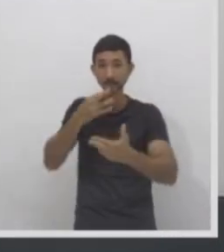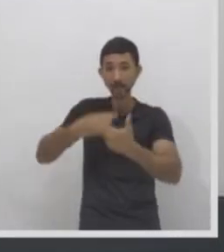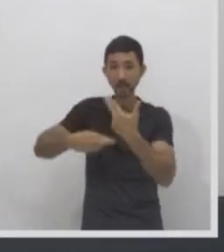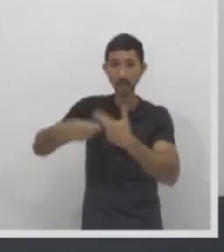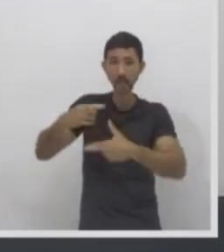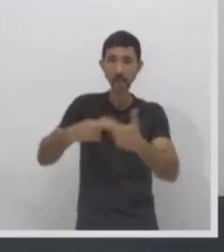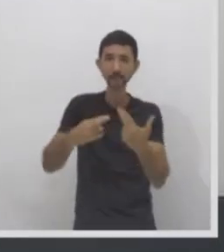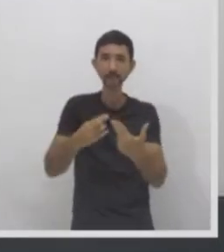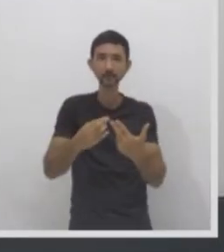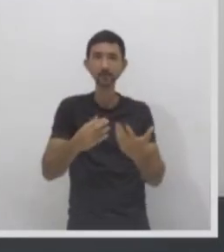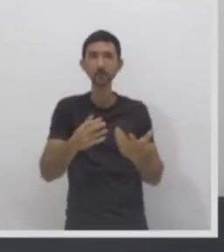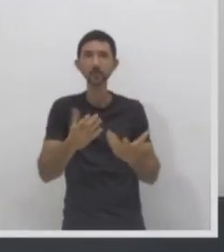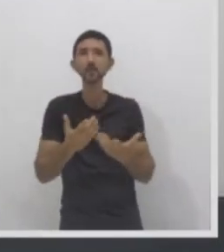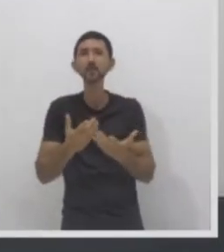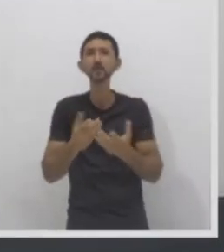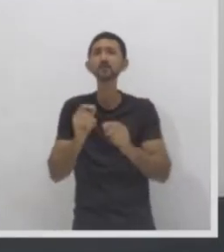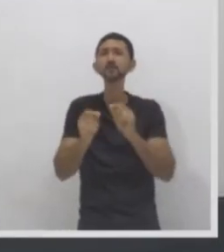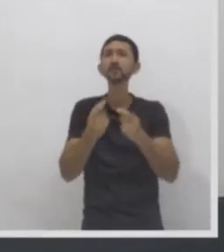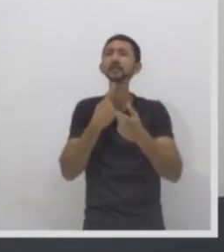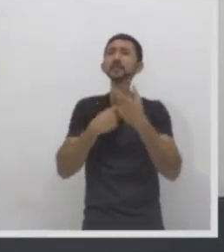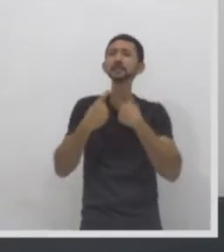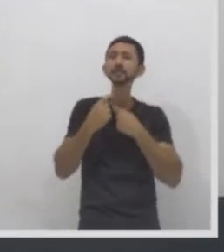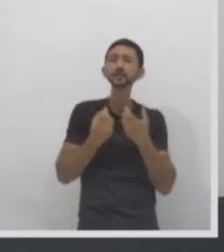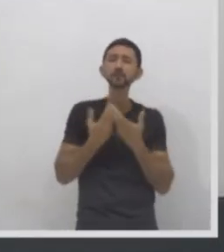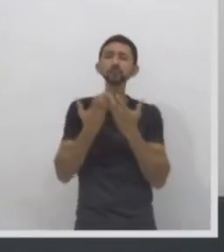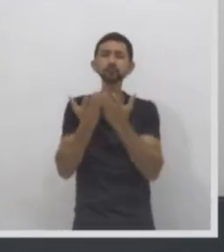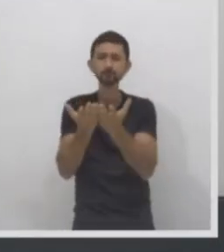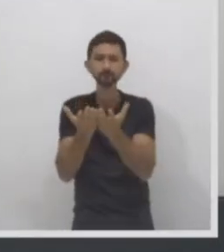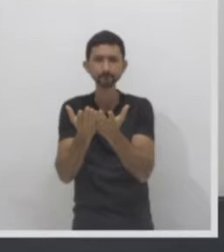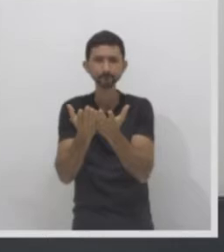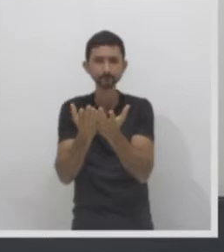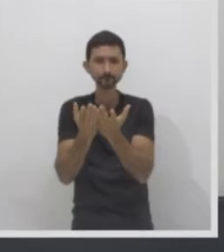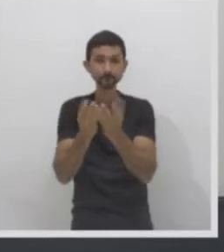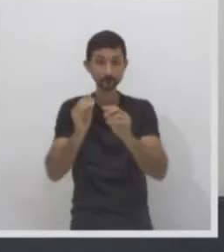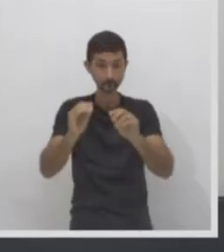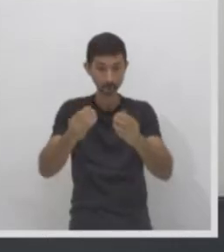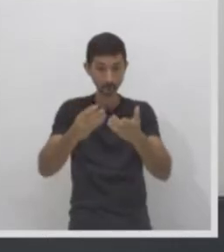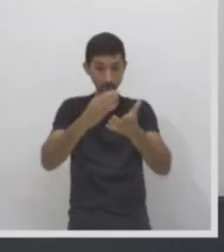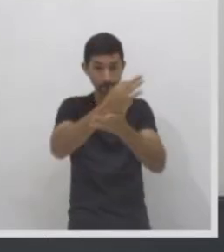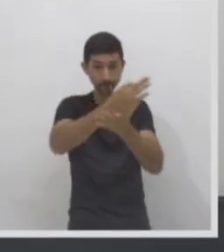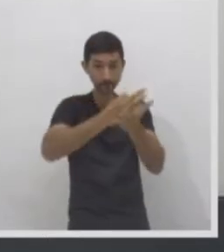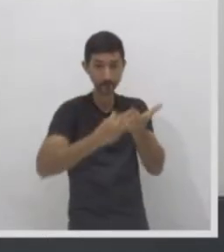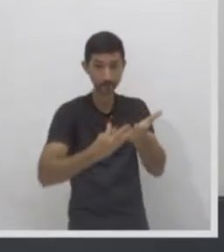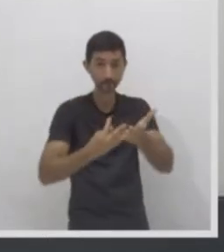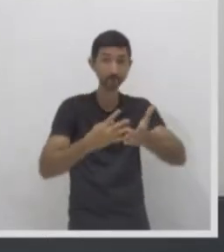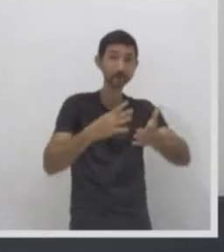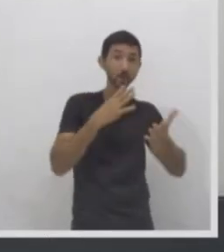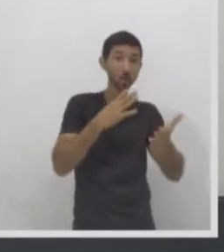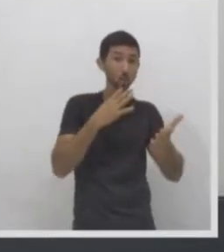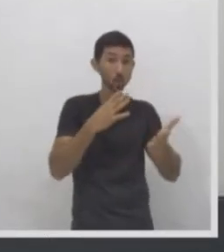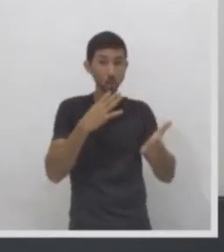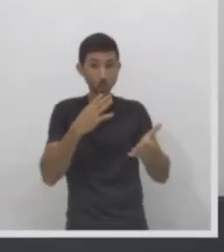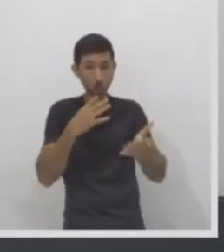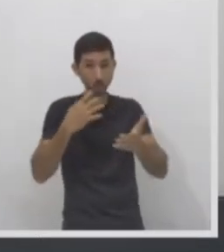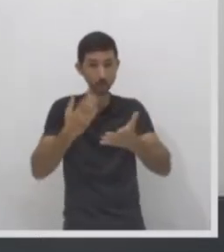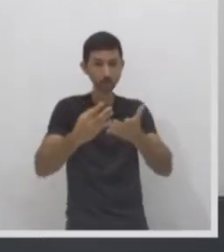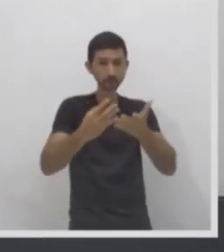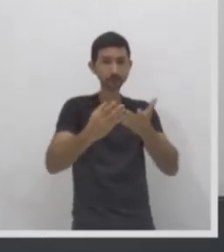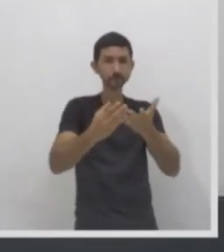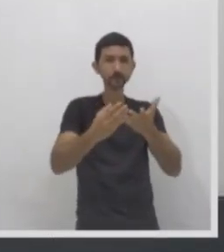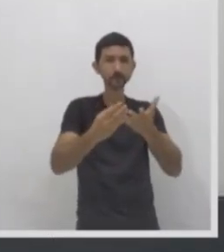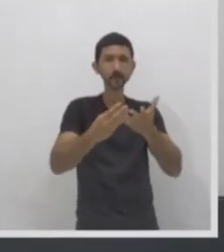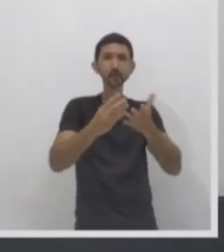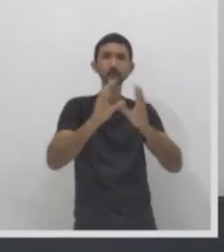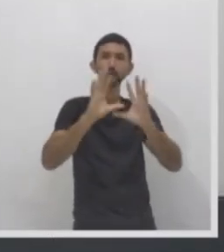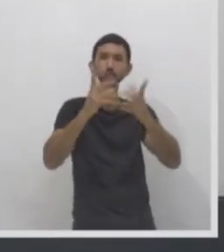fim das contas, com aquilo que ele deseja transmitir. Então, nesse texto, nós vamos conhecer a notícia toda. Eu